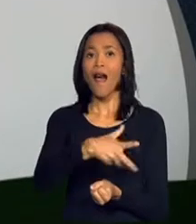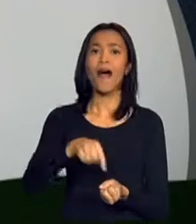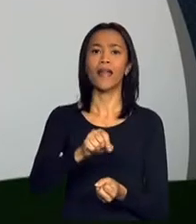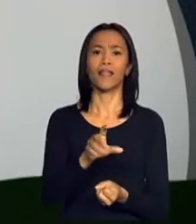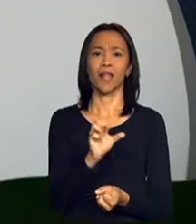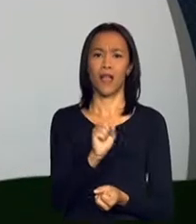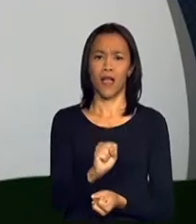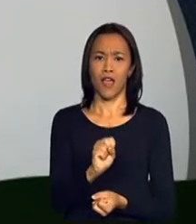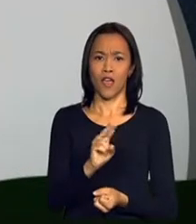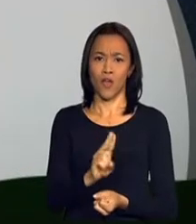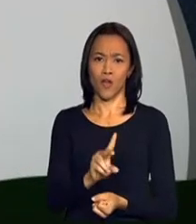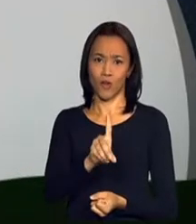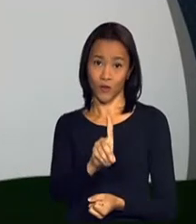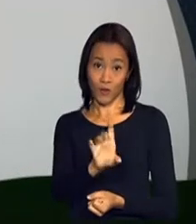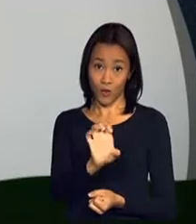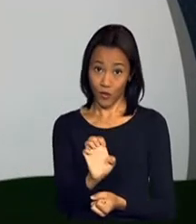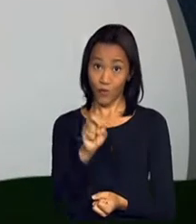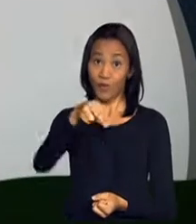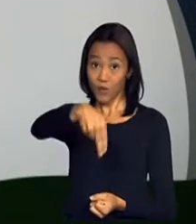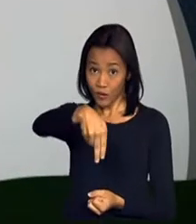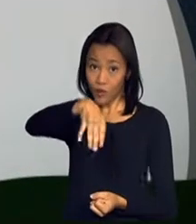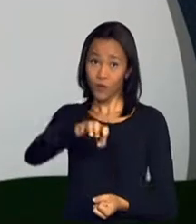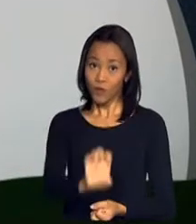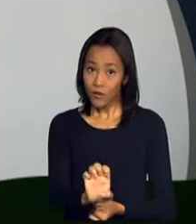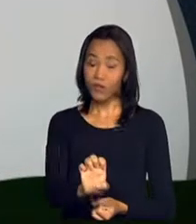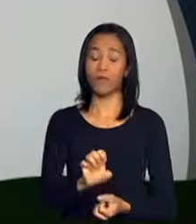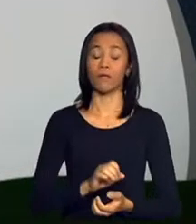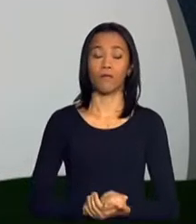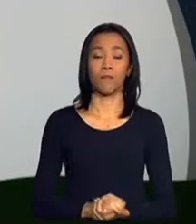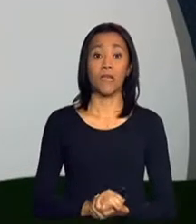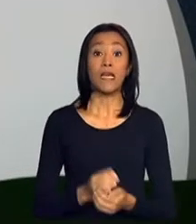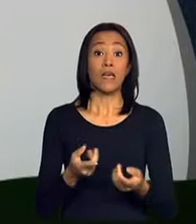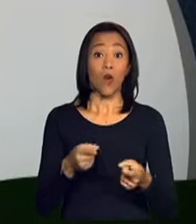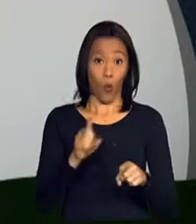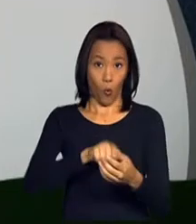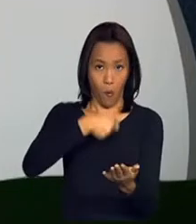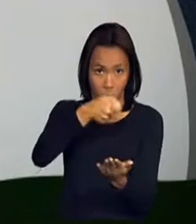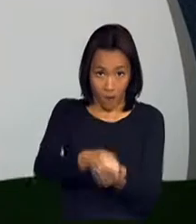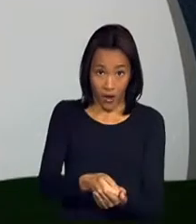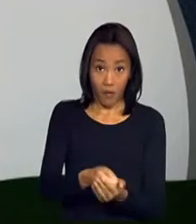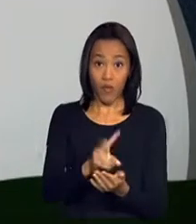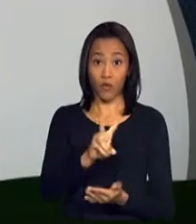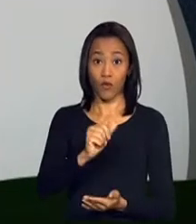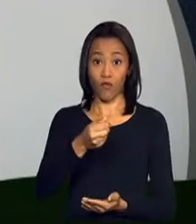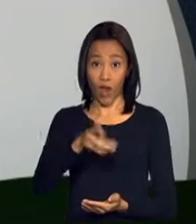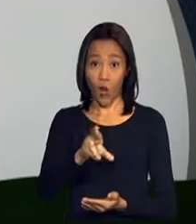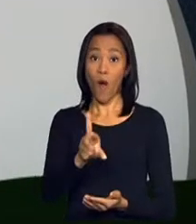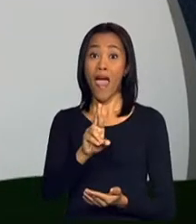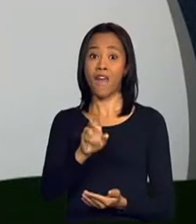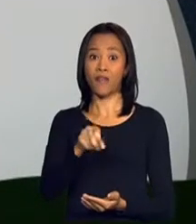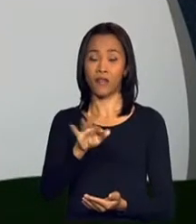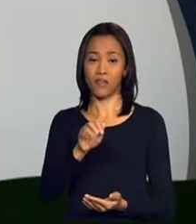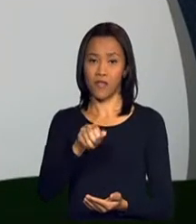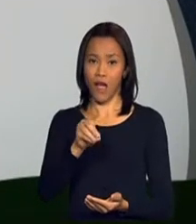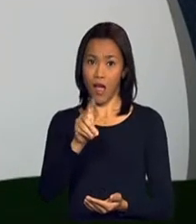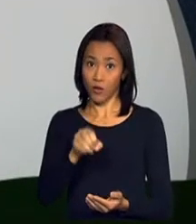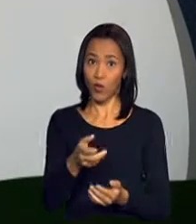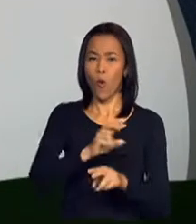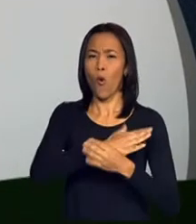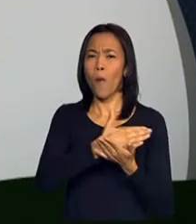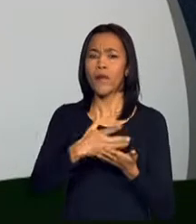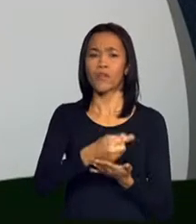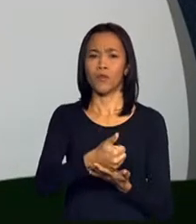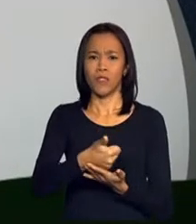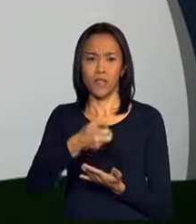da Superintendência do Desenvolvimento do Nordeste, SUDENE. O pagamento do valor refinanciado começa em